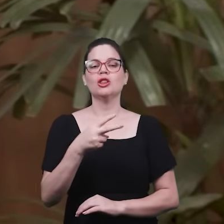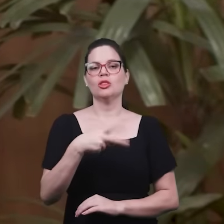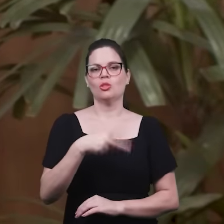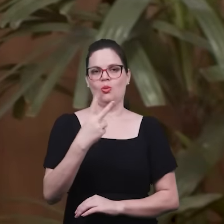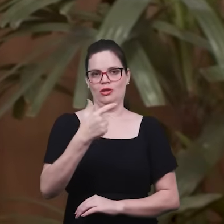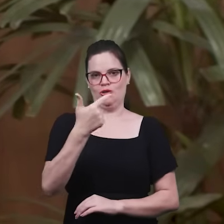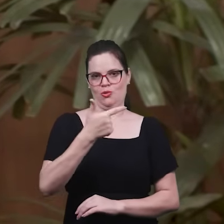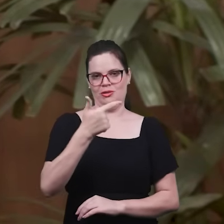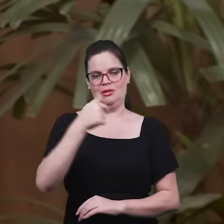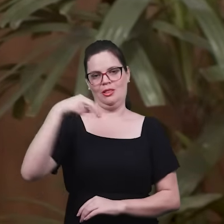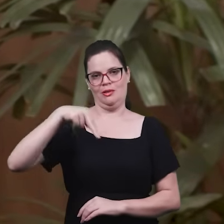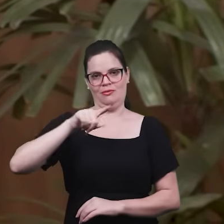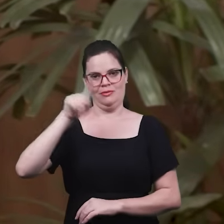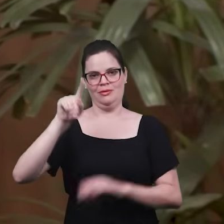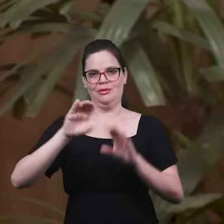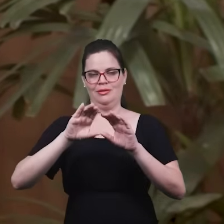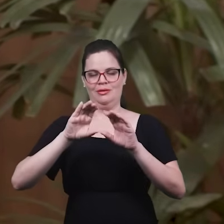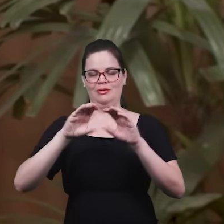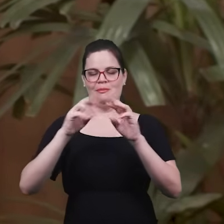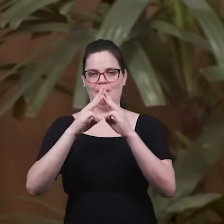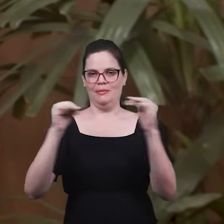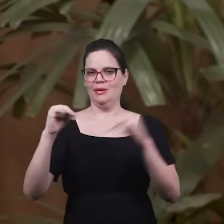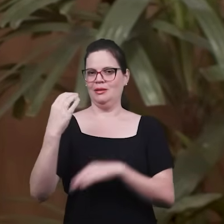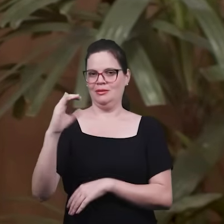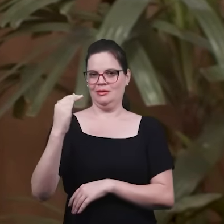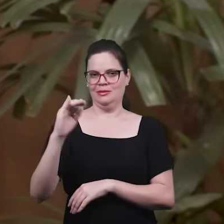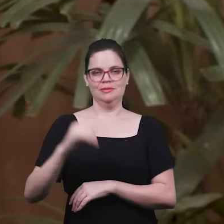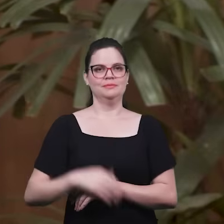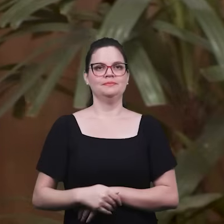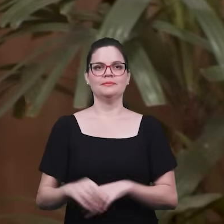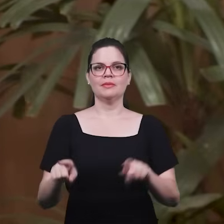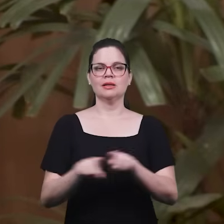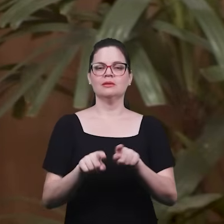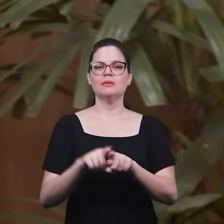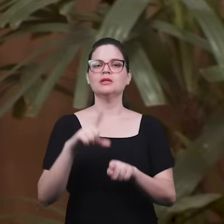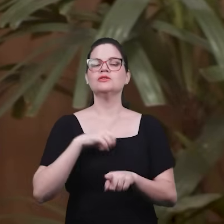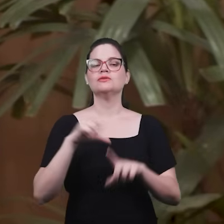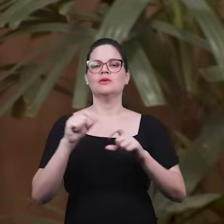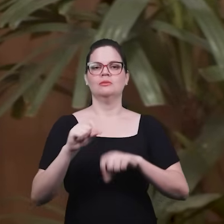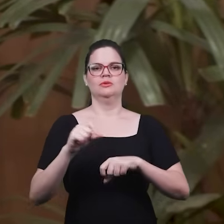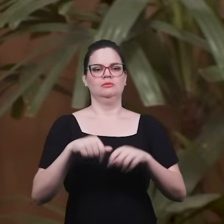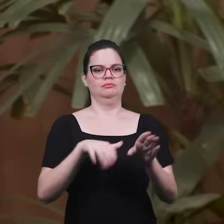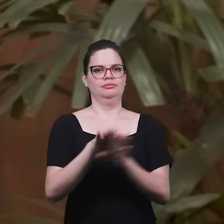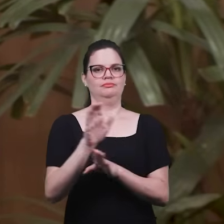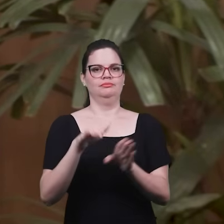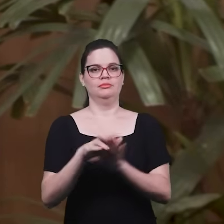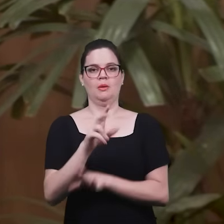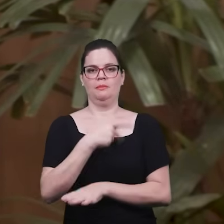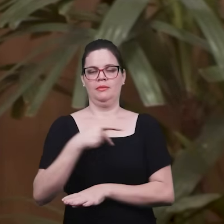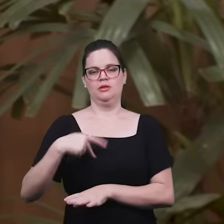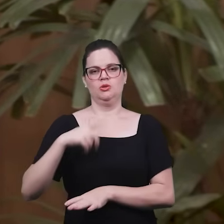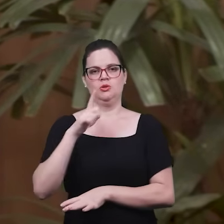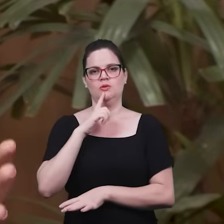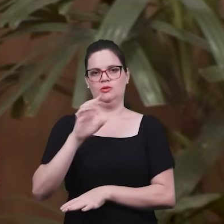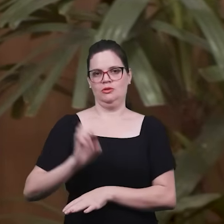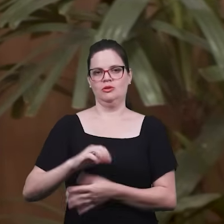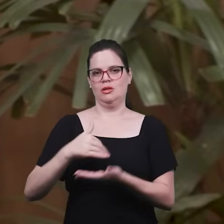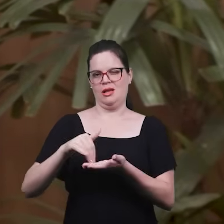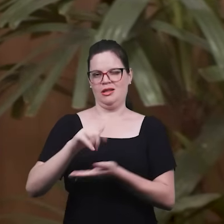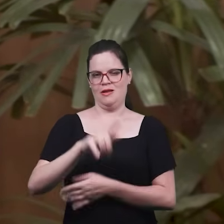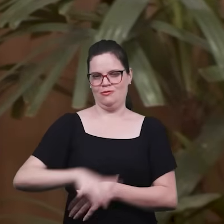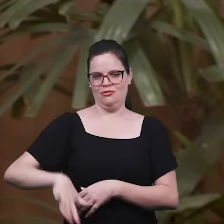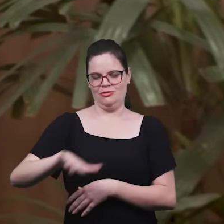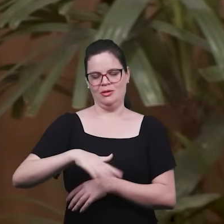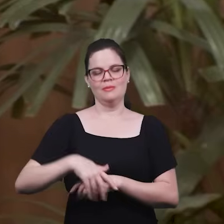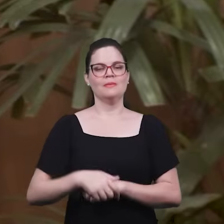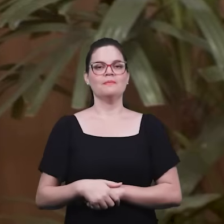também tivemos uma conversa ali, uma orientação do que o pastor Luiz Eugênio nos traz, né, que é o nosso secretário